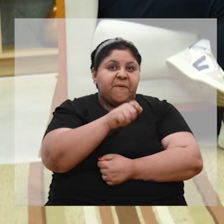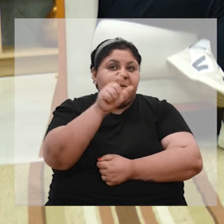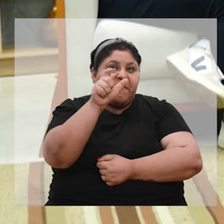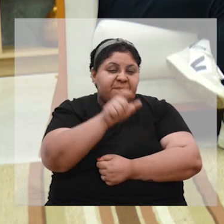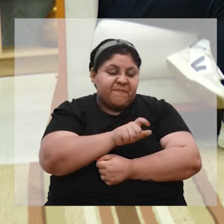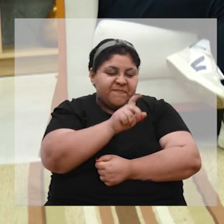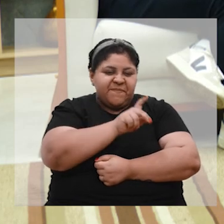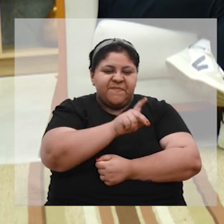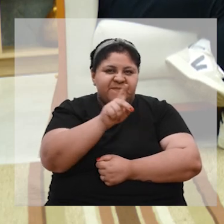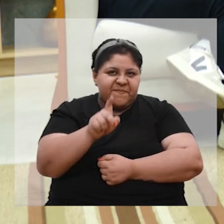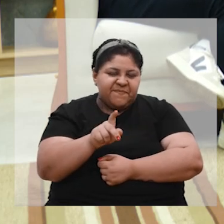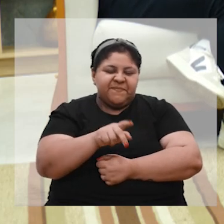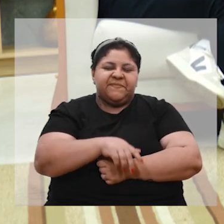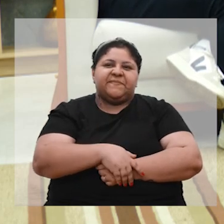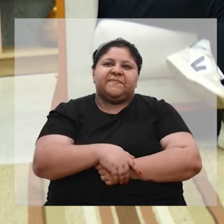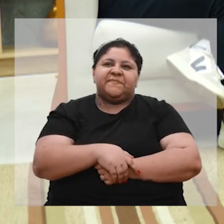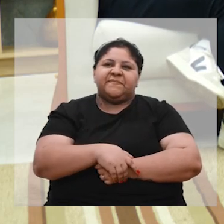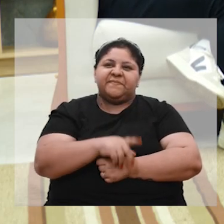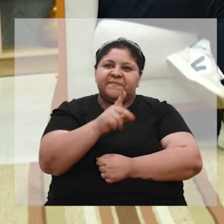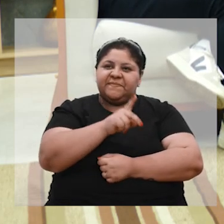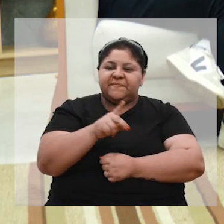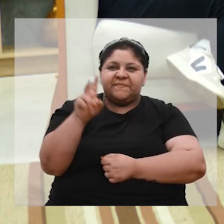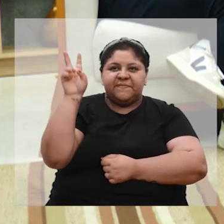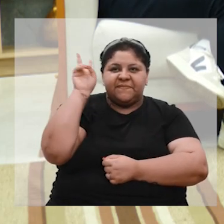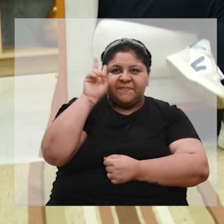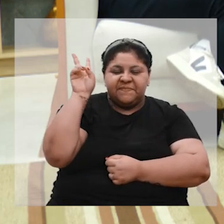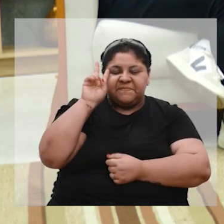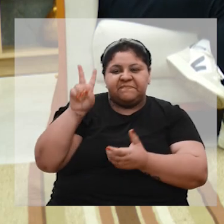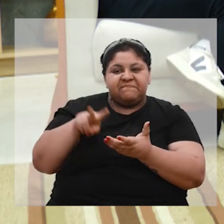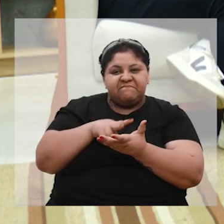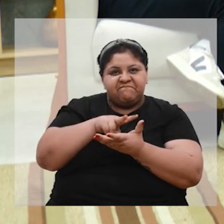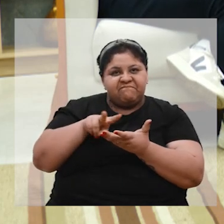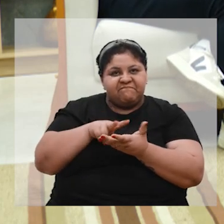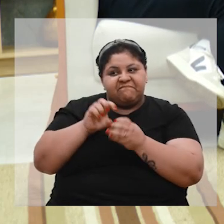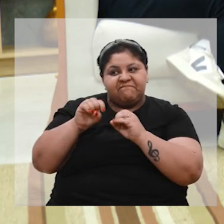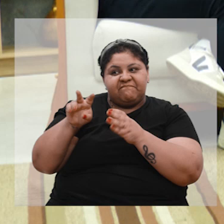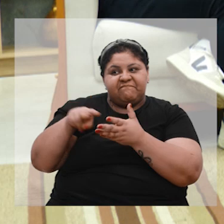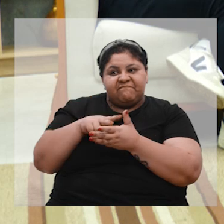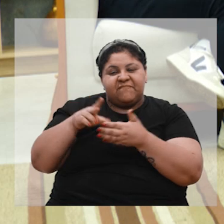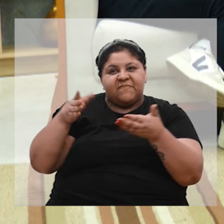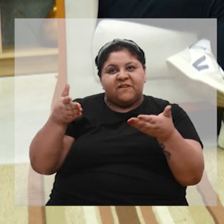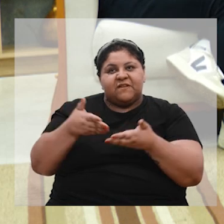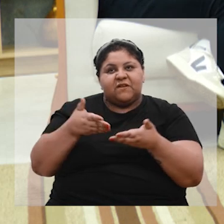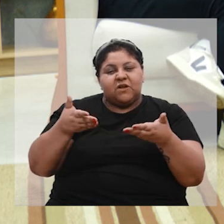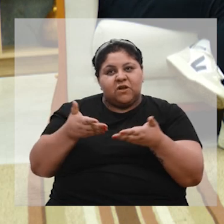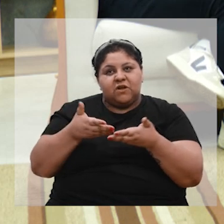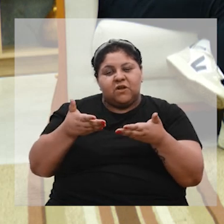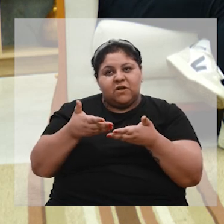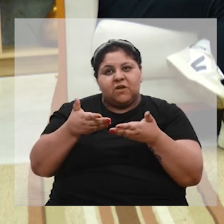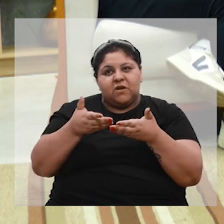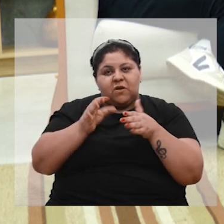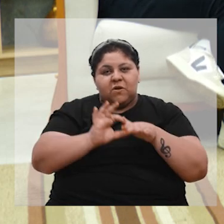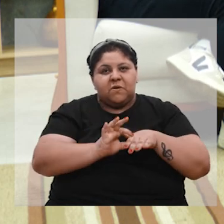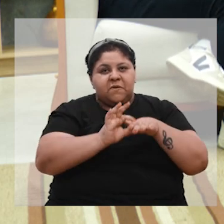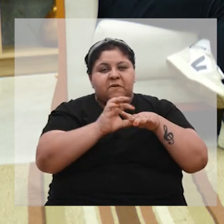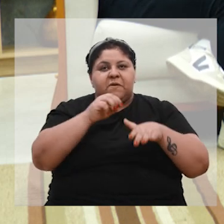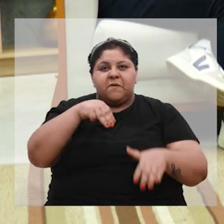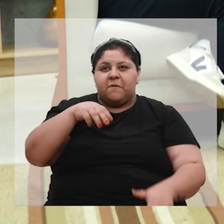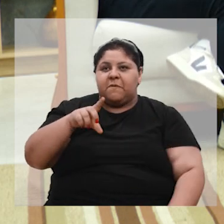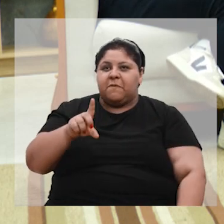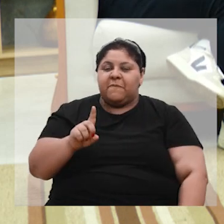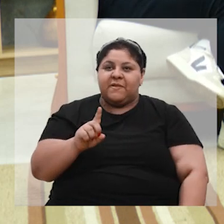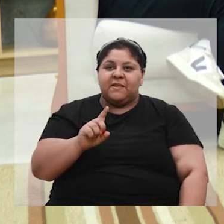E agradeço também o professor Max Dantas, professor de História, bailarino, coreógrafo e atualmente CEO da